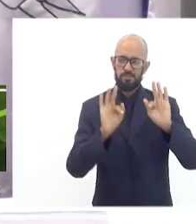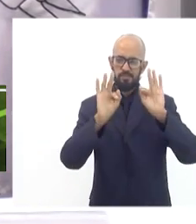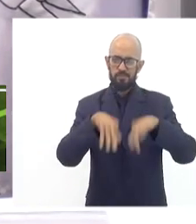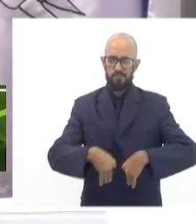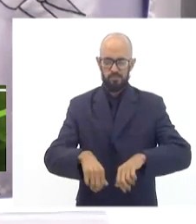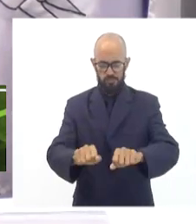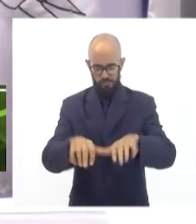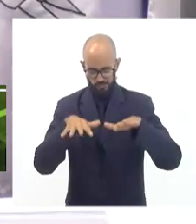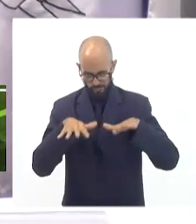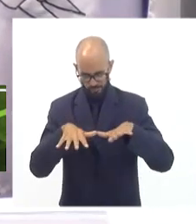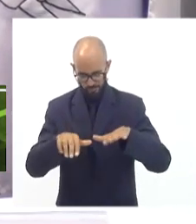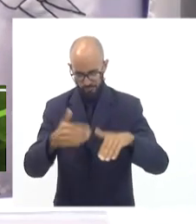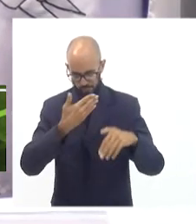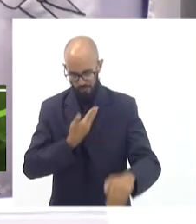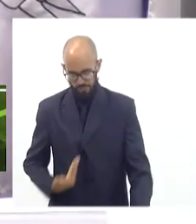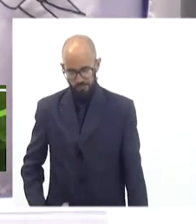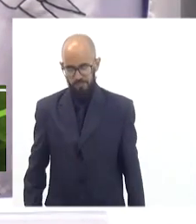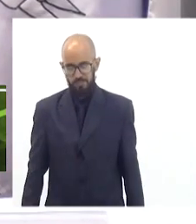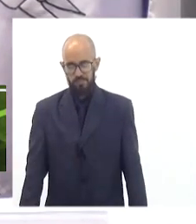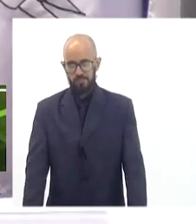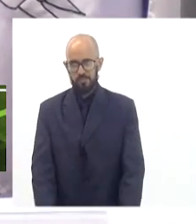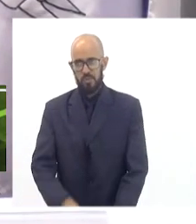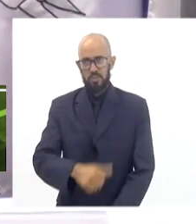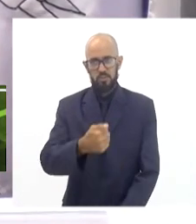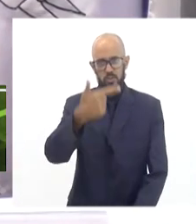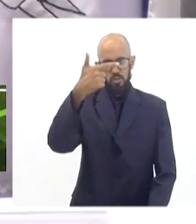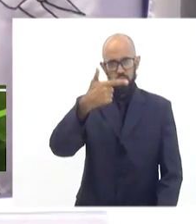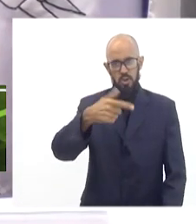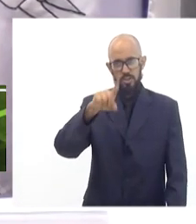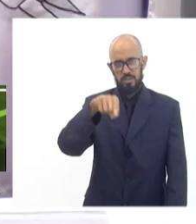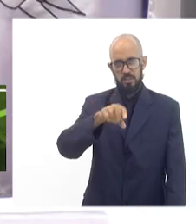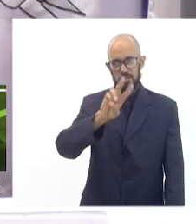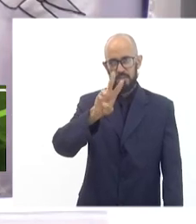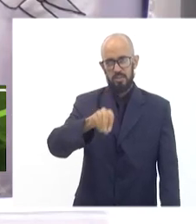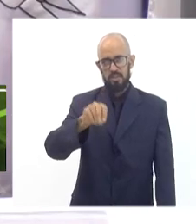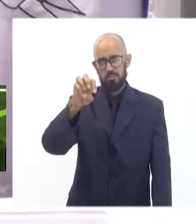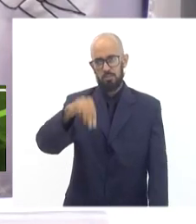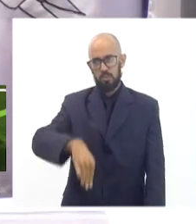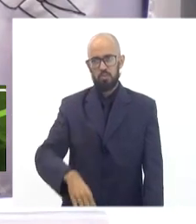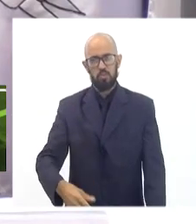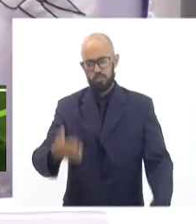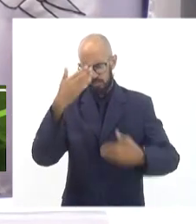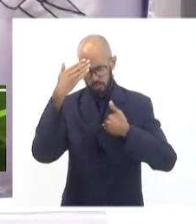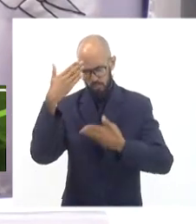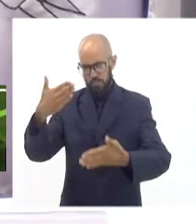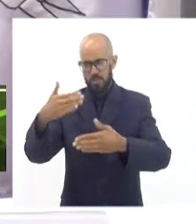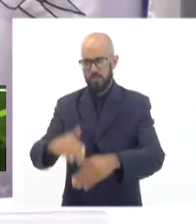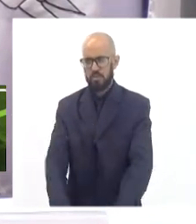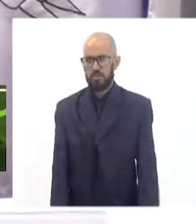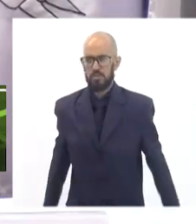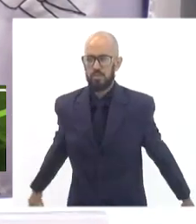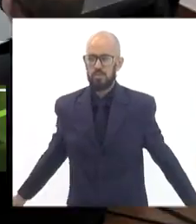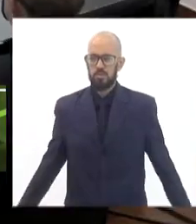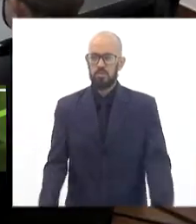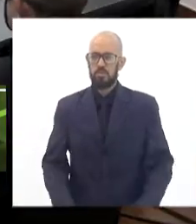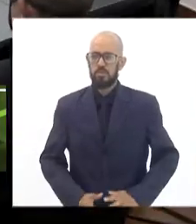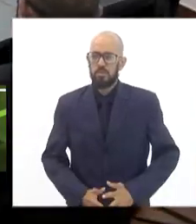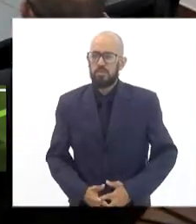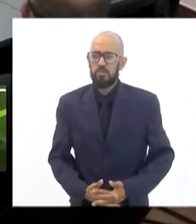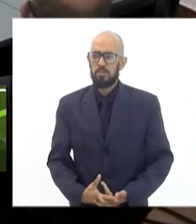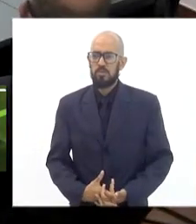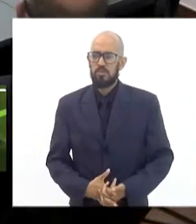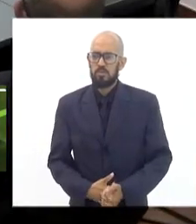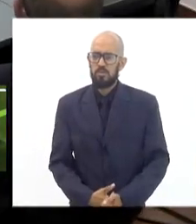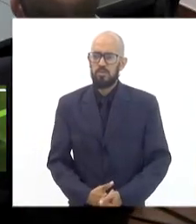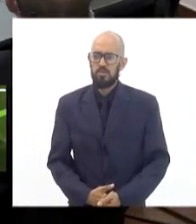encerrado a nossa audiência pública as 12:30 Muito obrigado Ok quero